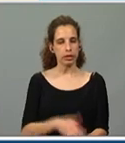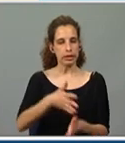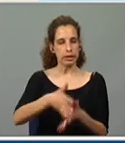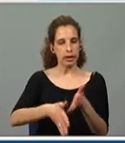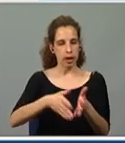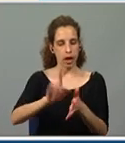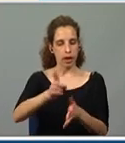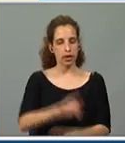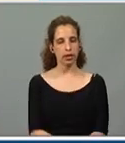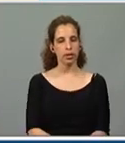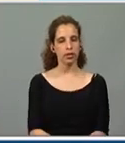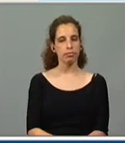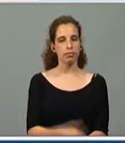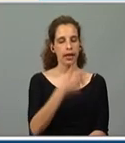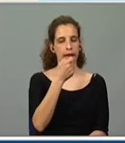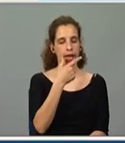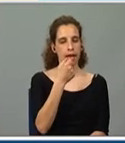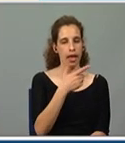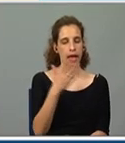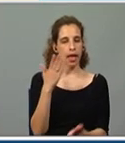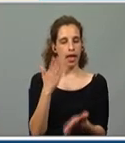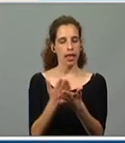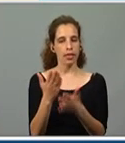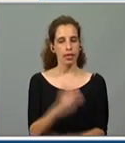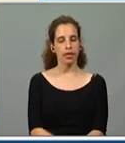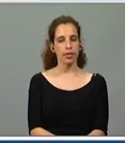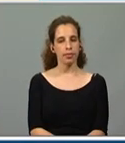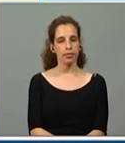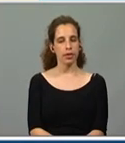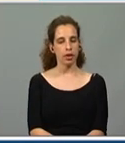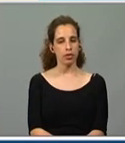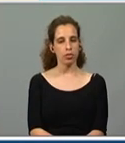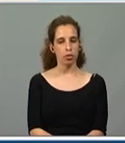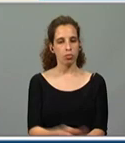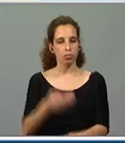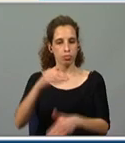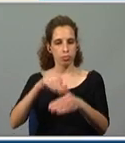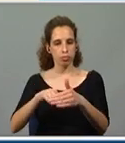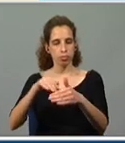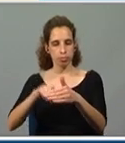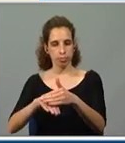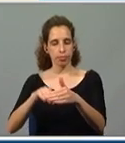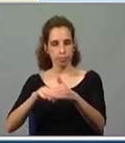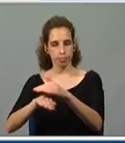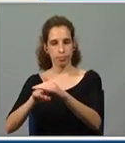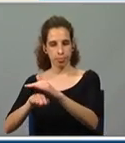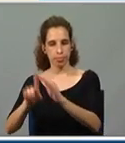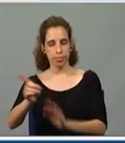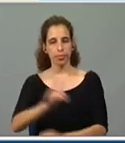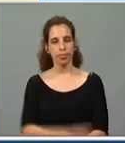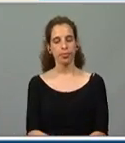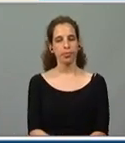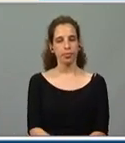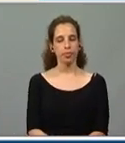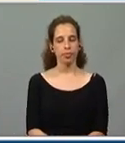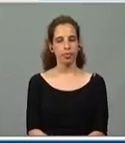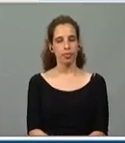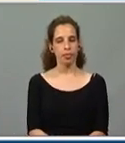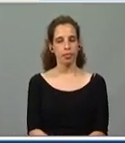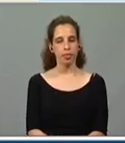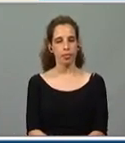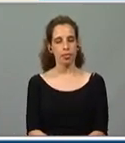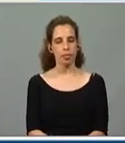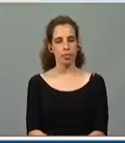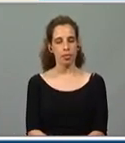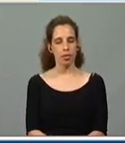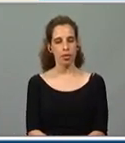mós da azeitona, até à sua colocação entre os capachos, estas peças de corda, onde é